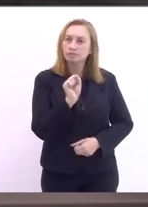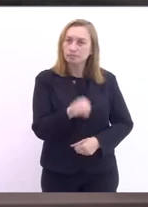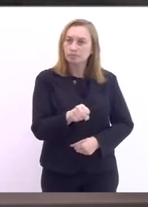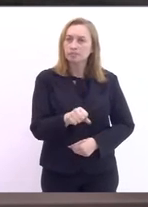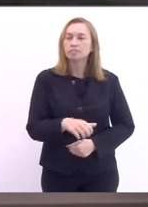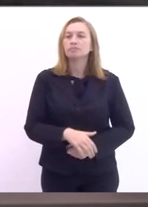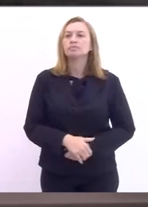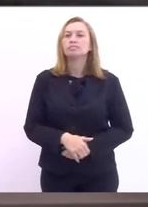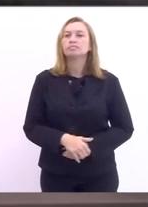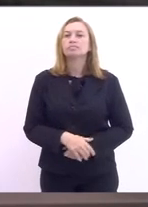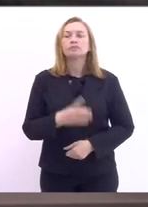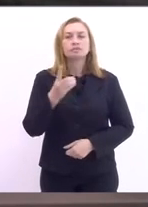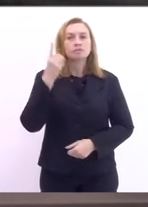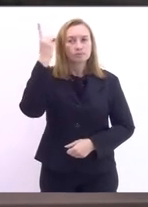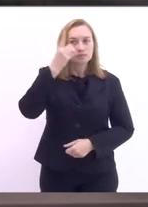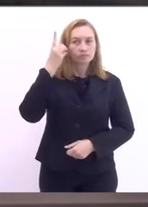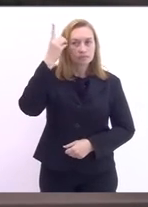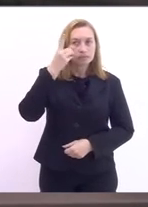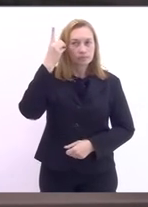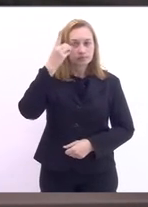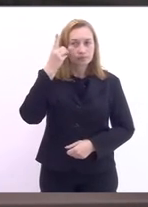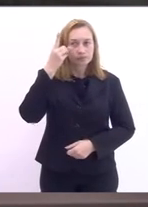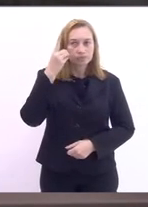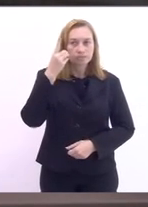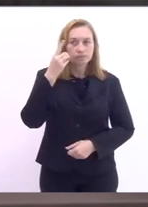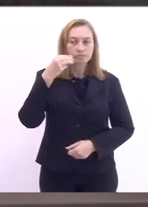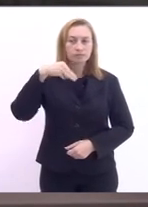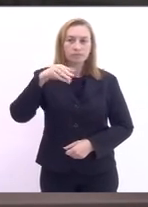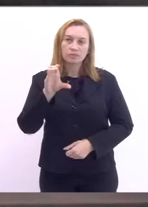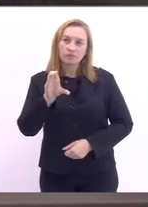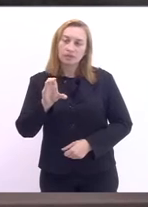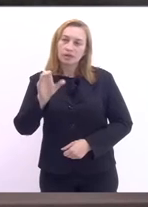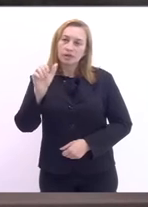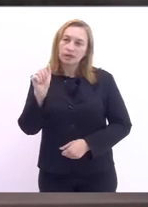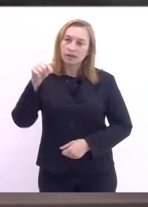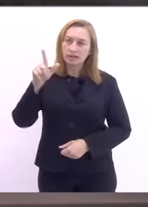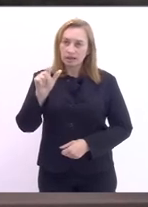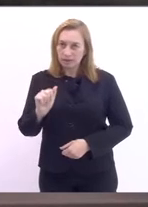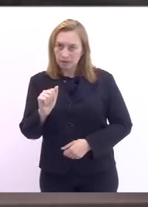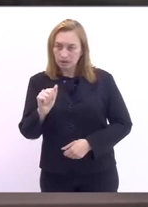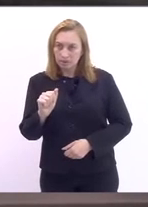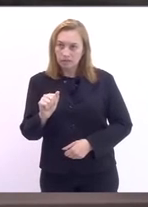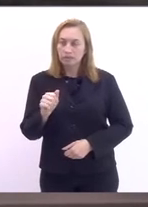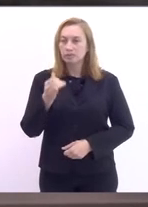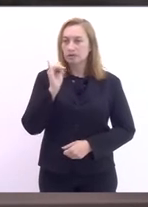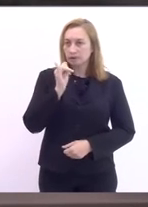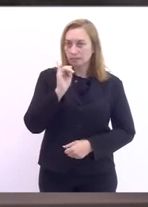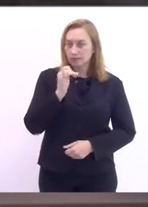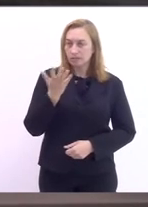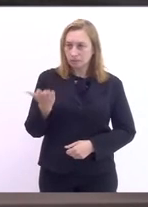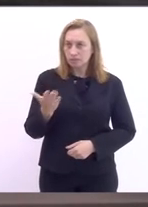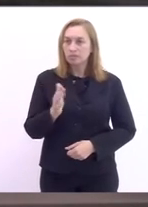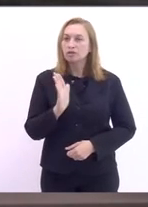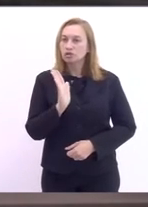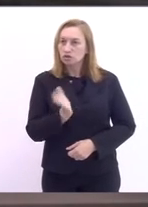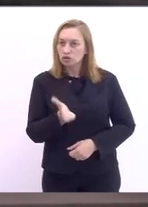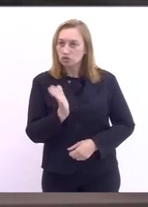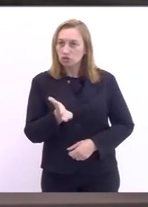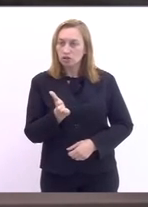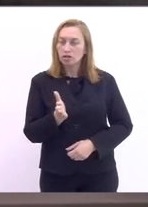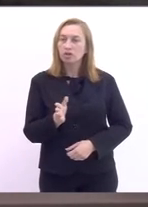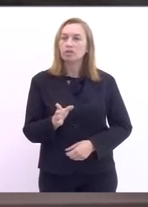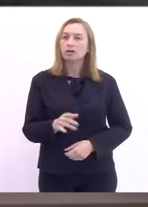favorável. O deputado Márcio Canella, que é autor do relatório, já